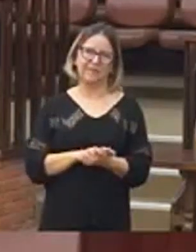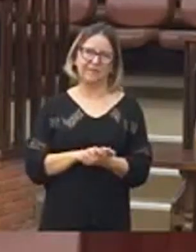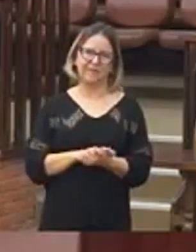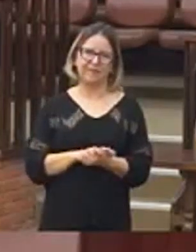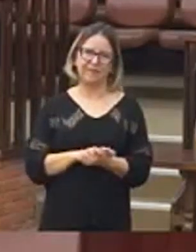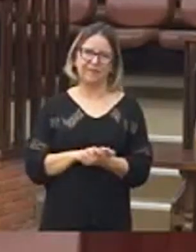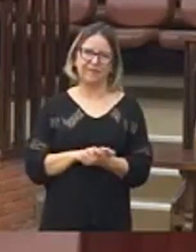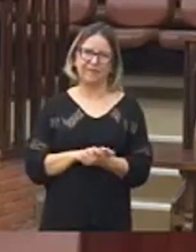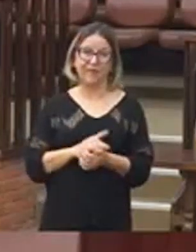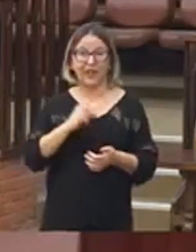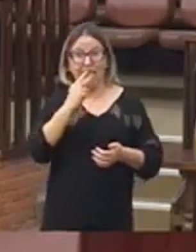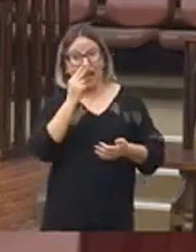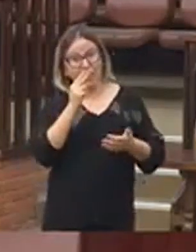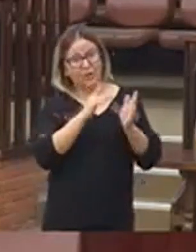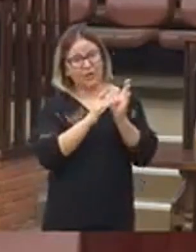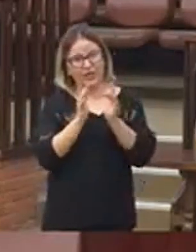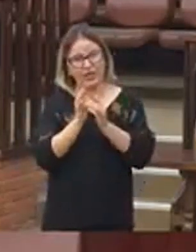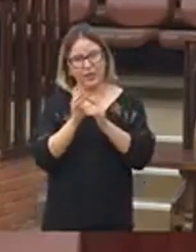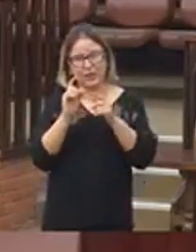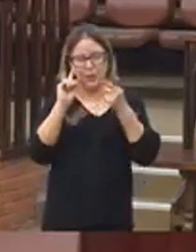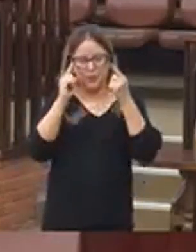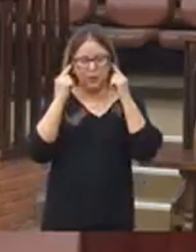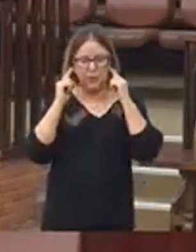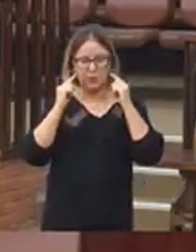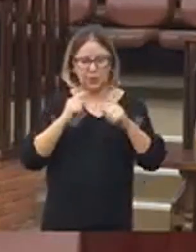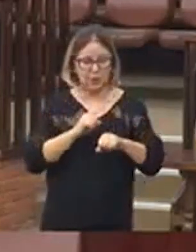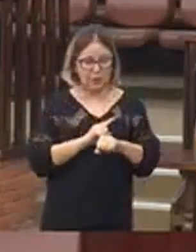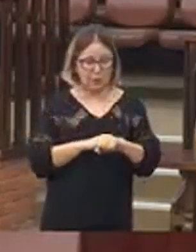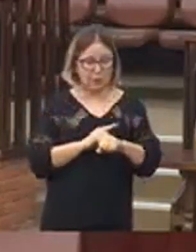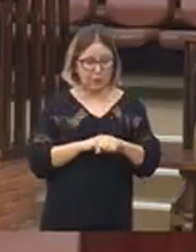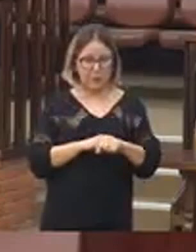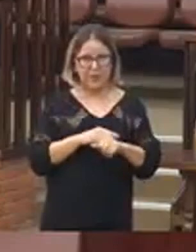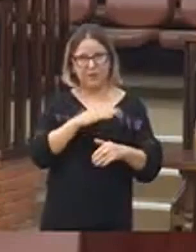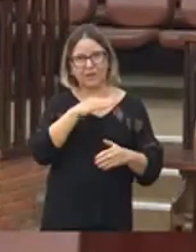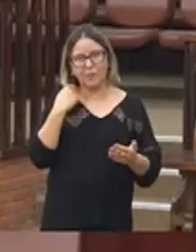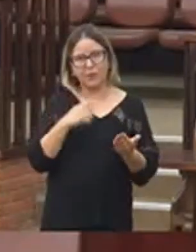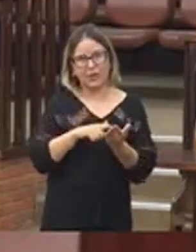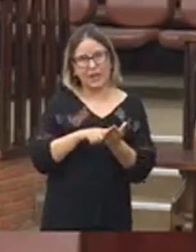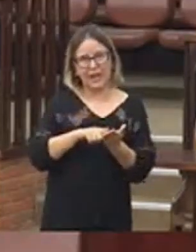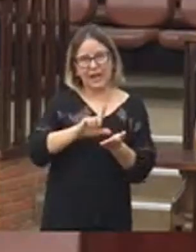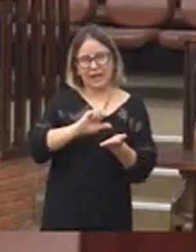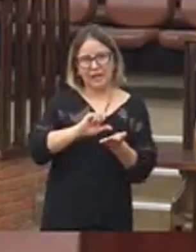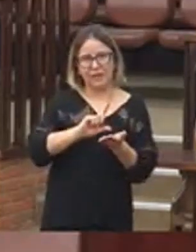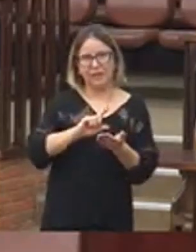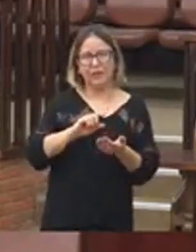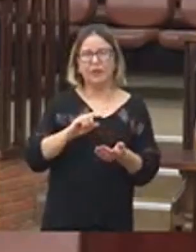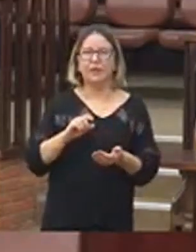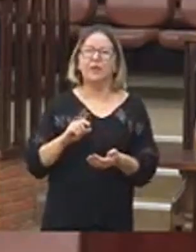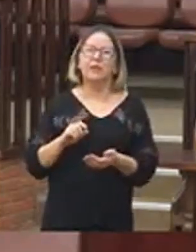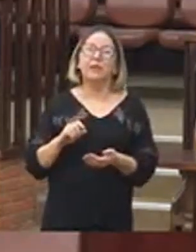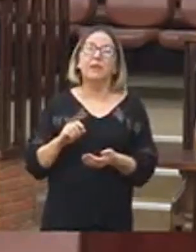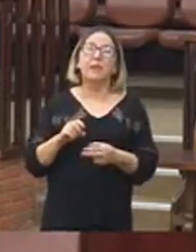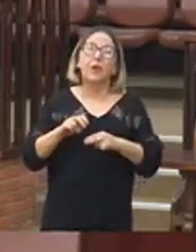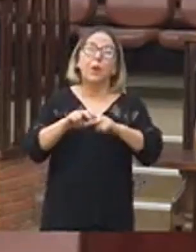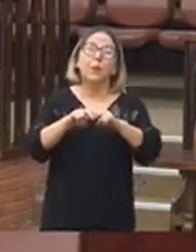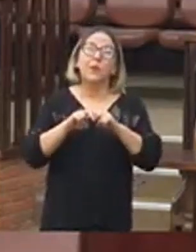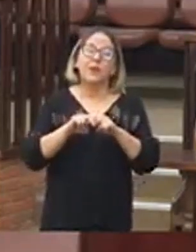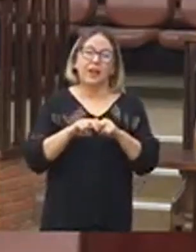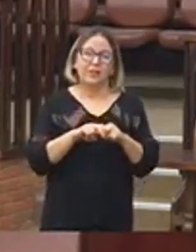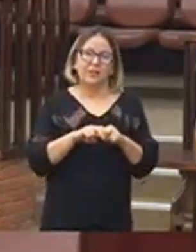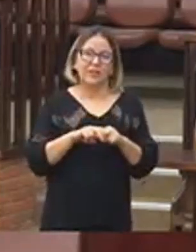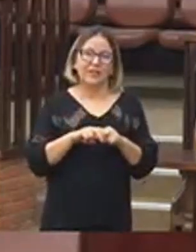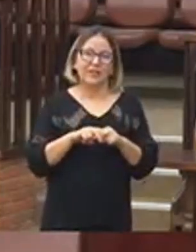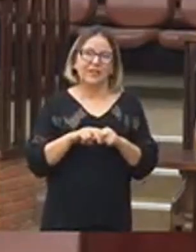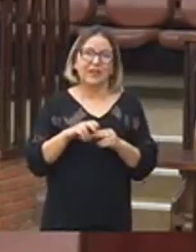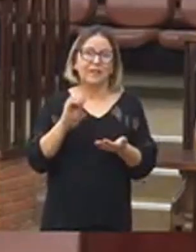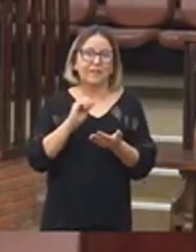Creio que Jesus chorou aqui no momento da morte de Lázaro por causa da ausência da verdadeira